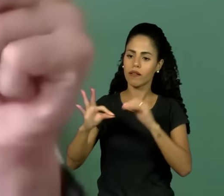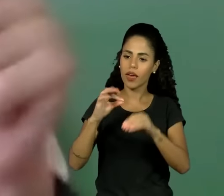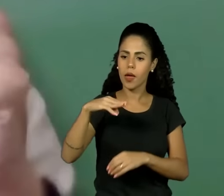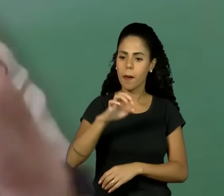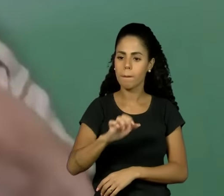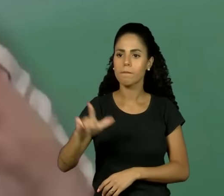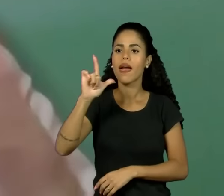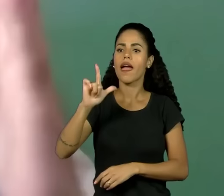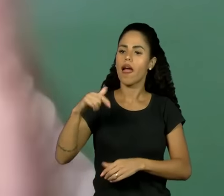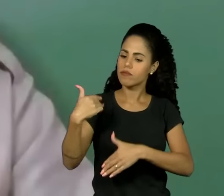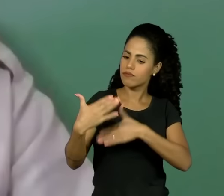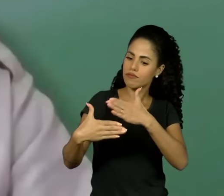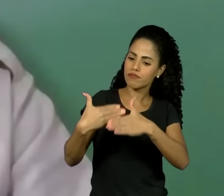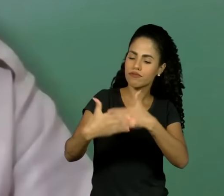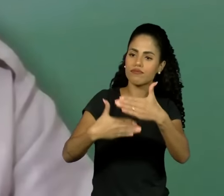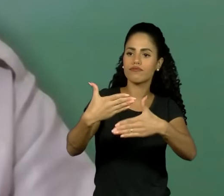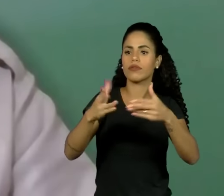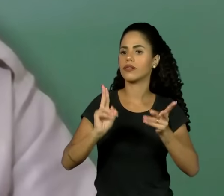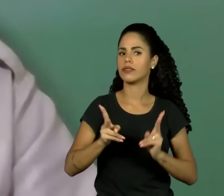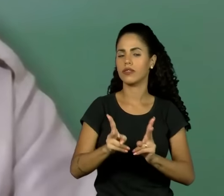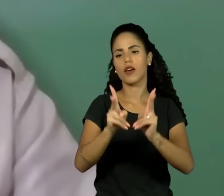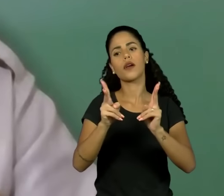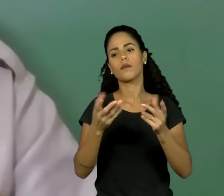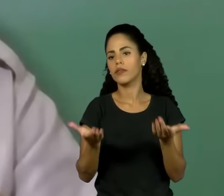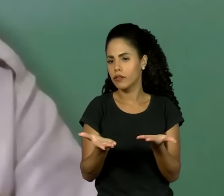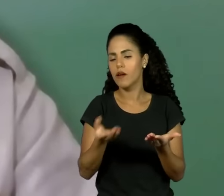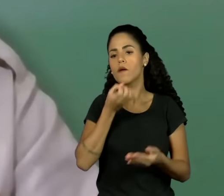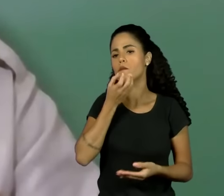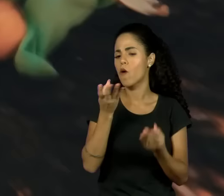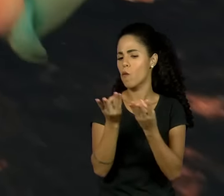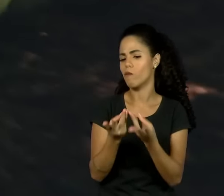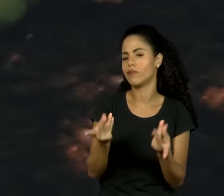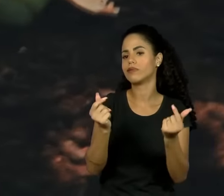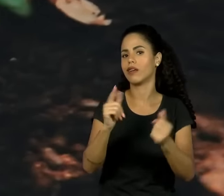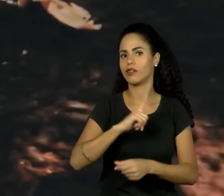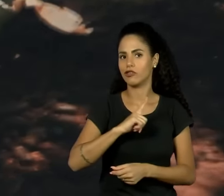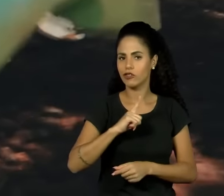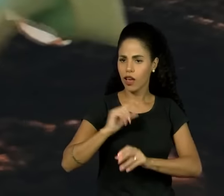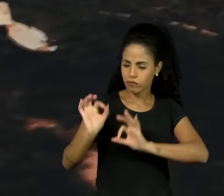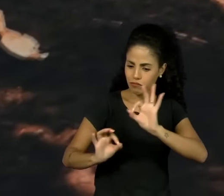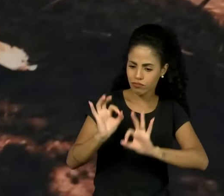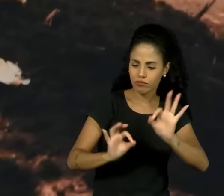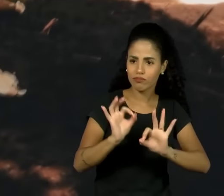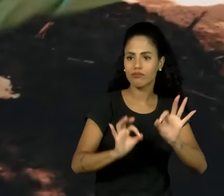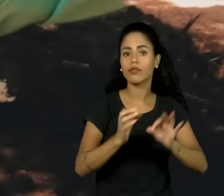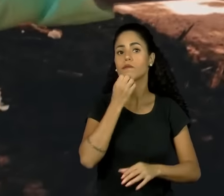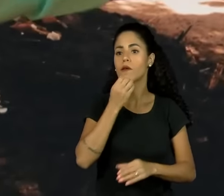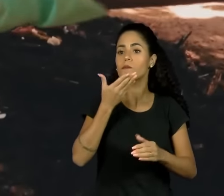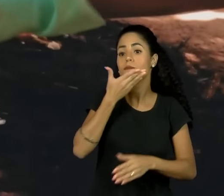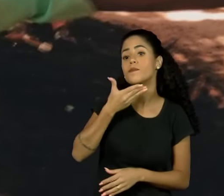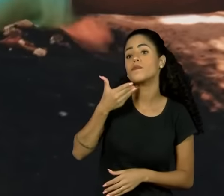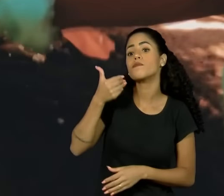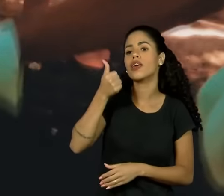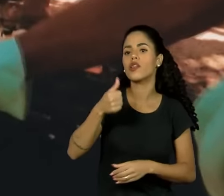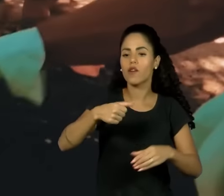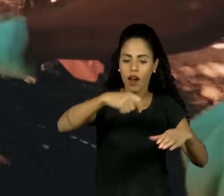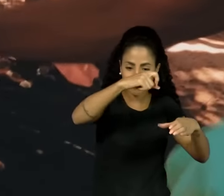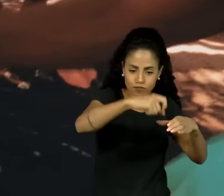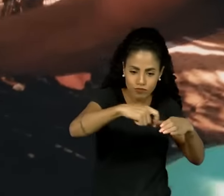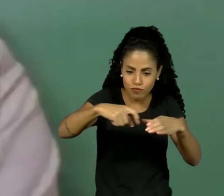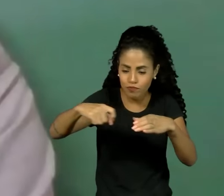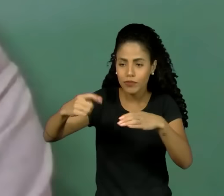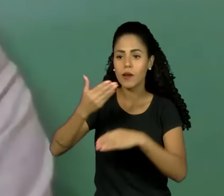mel é um mel de excelente qualidade. Eles produzem composto orgânico para melhorar suas hortas, melhorar sua